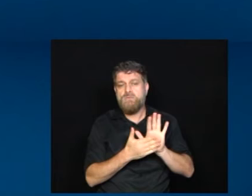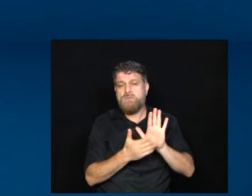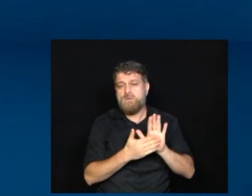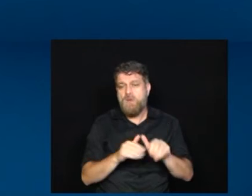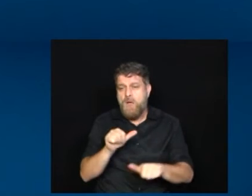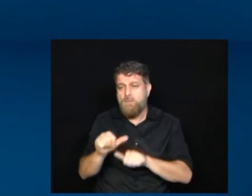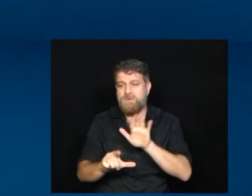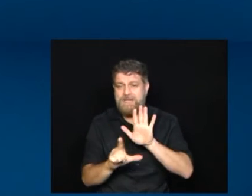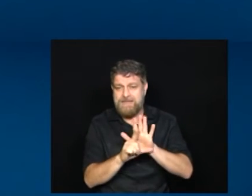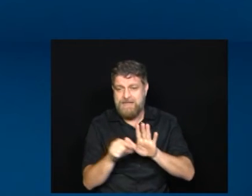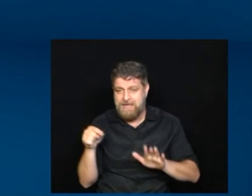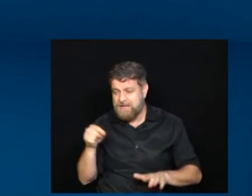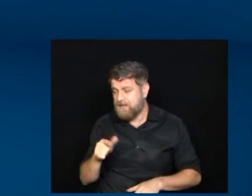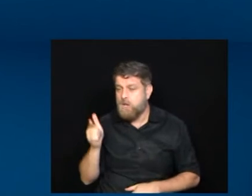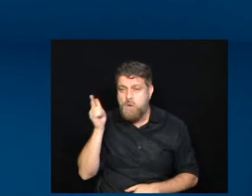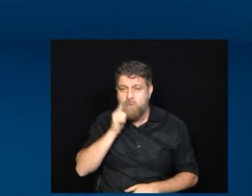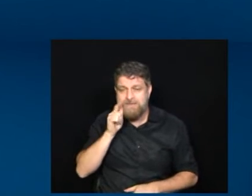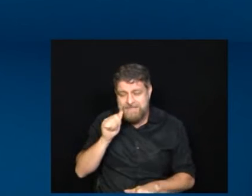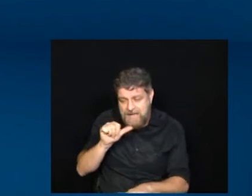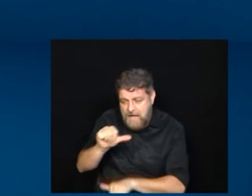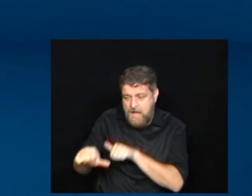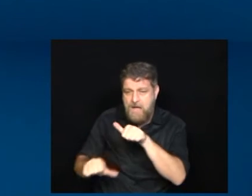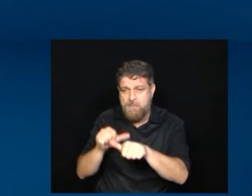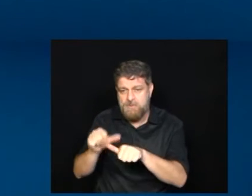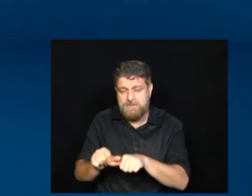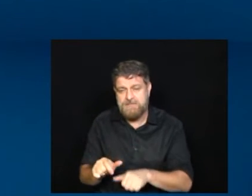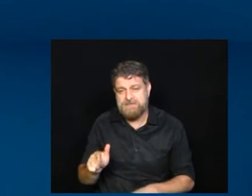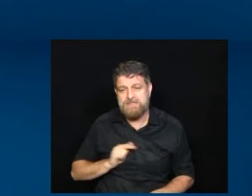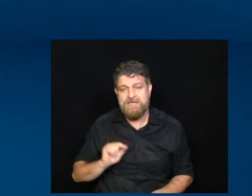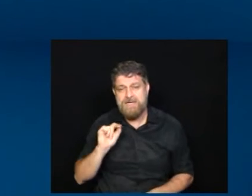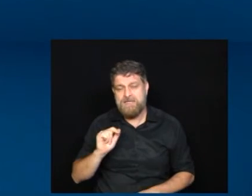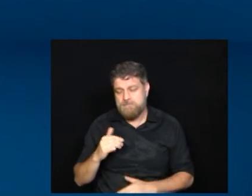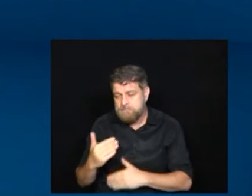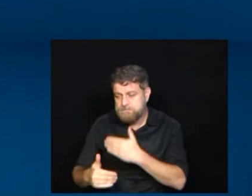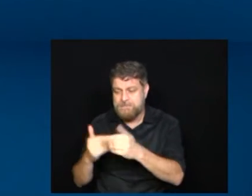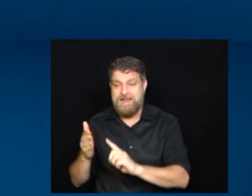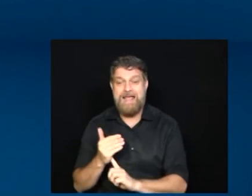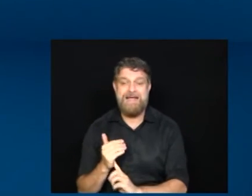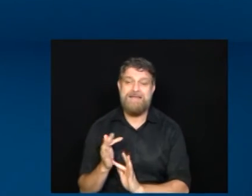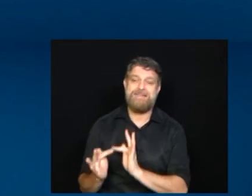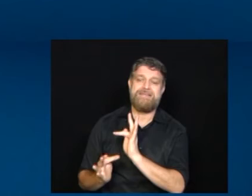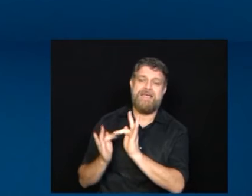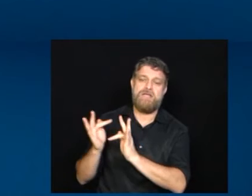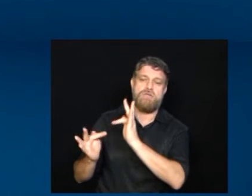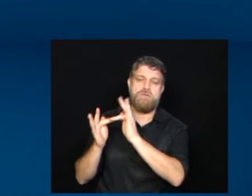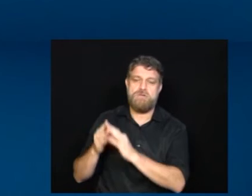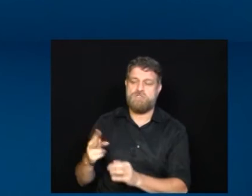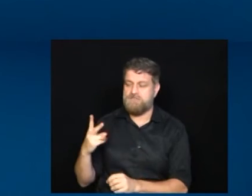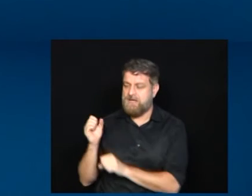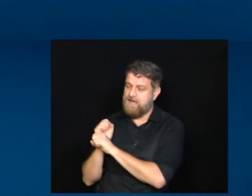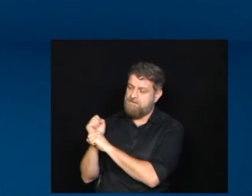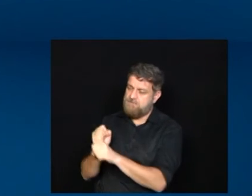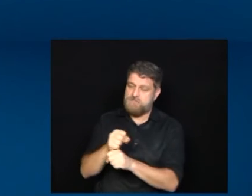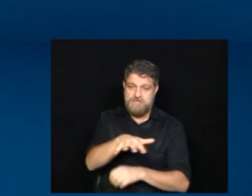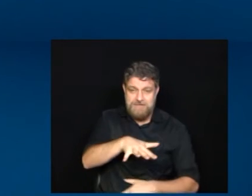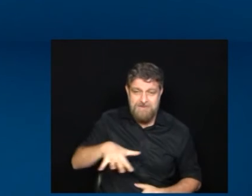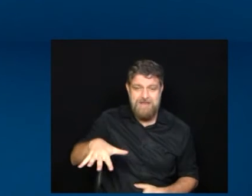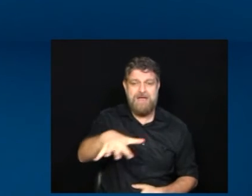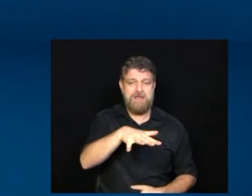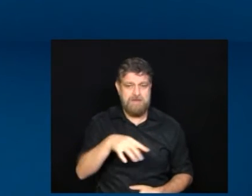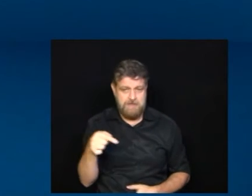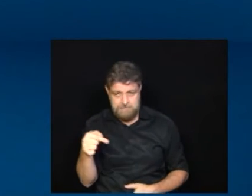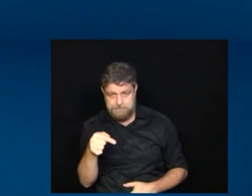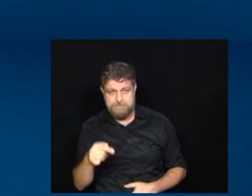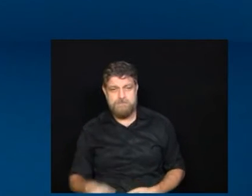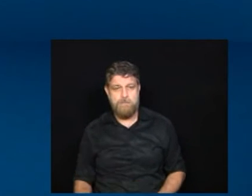altera a lei para que contemple mudanças proporcionadas pelo avanço tecnológico das últimas 2 décadas no setor. O item 9 é